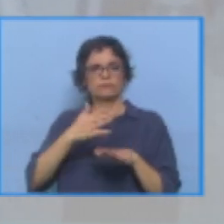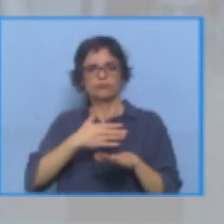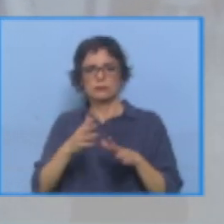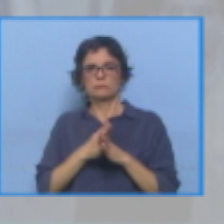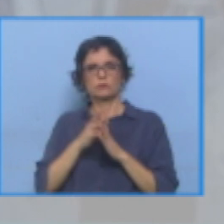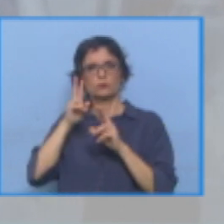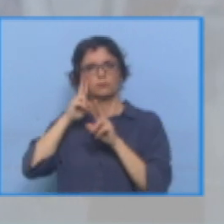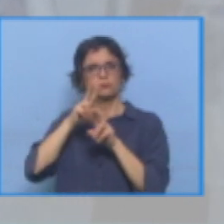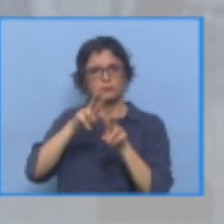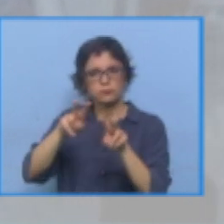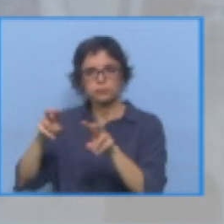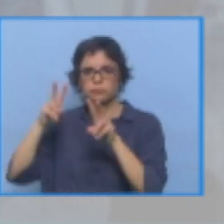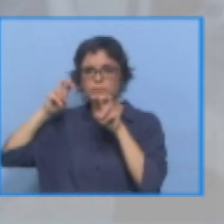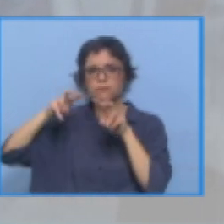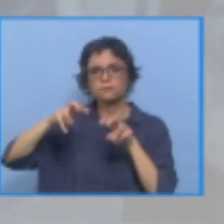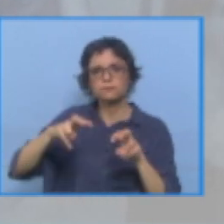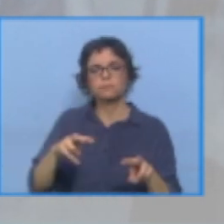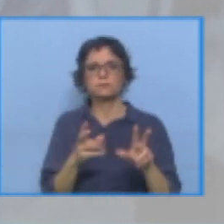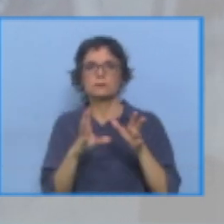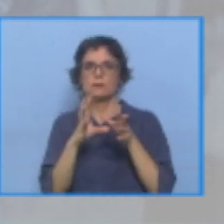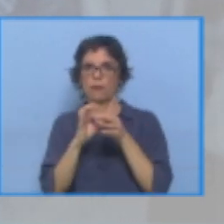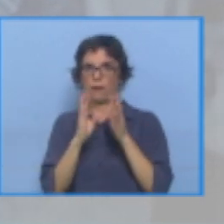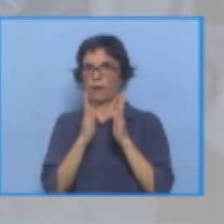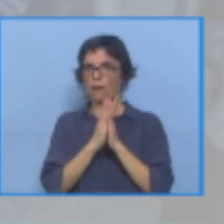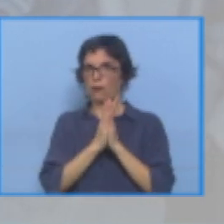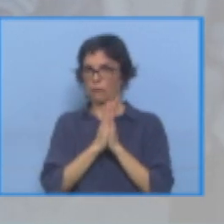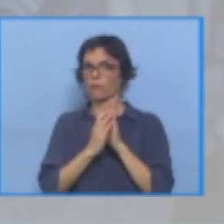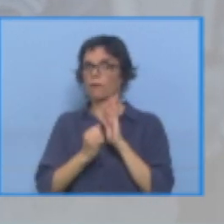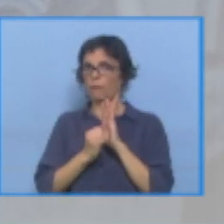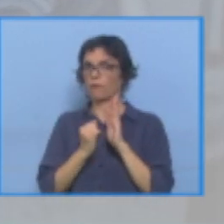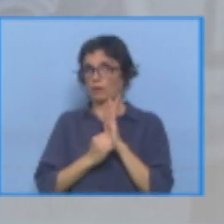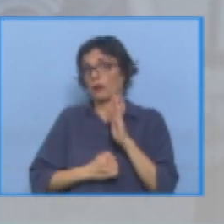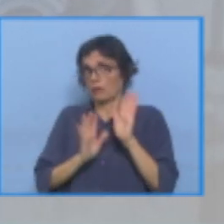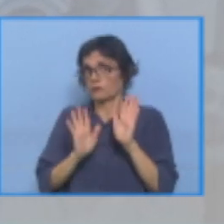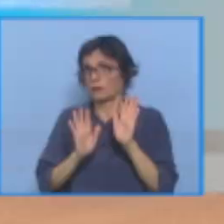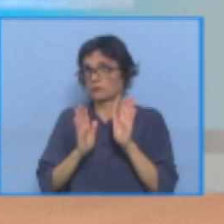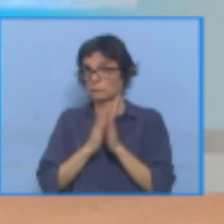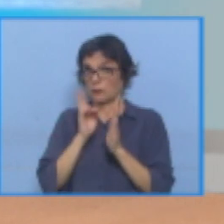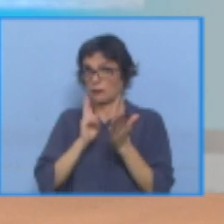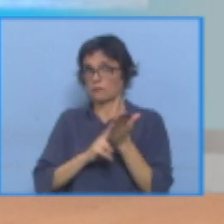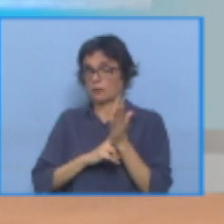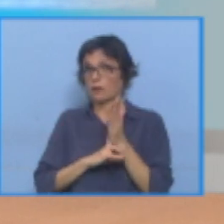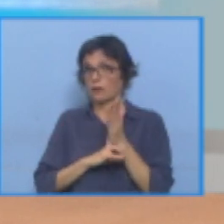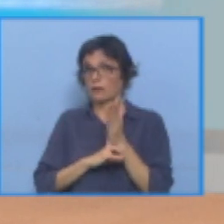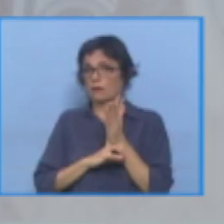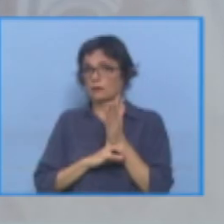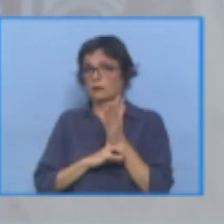Igreja, ela atravessa um momento de prova dura, historicamente, isto ficará documentado na